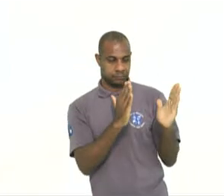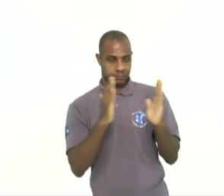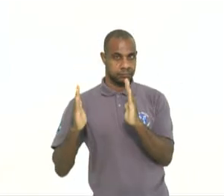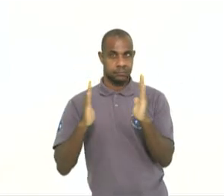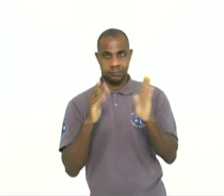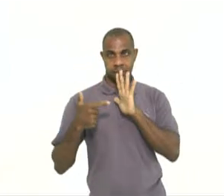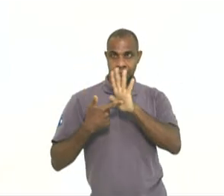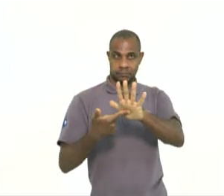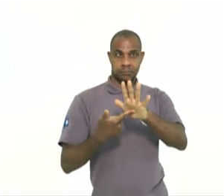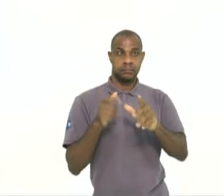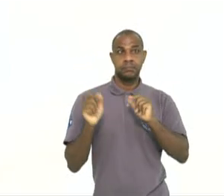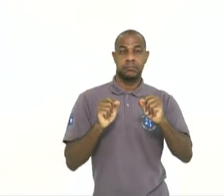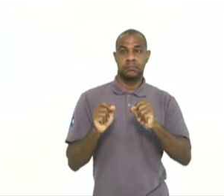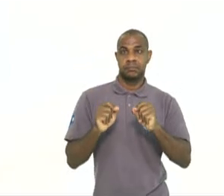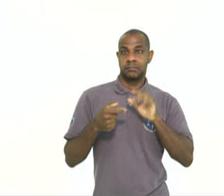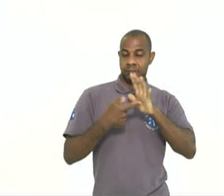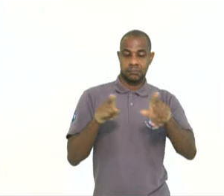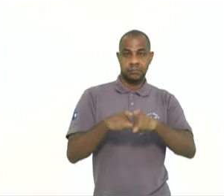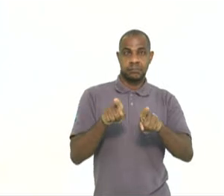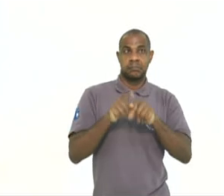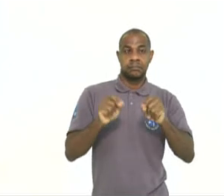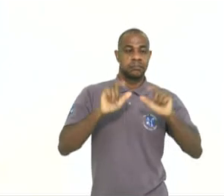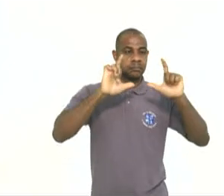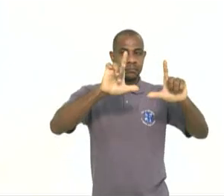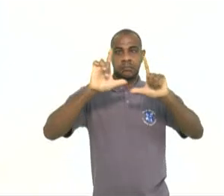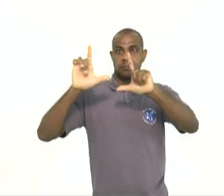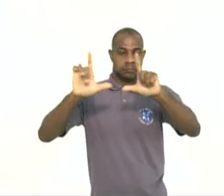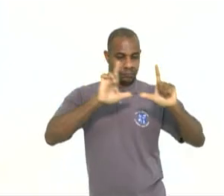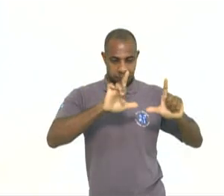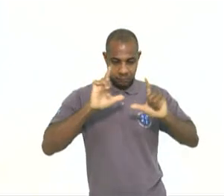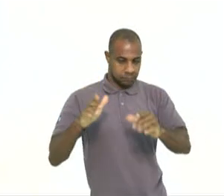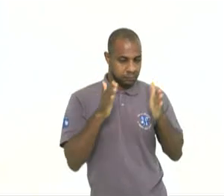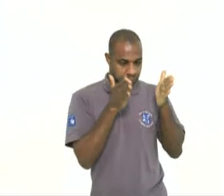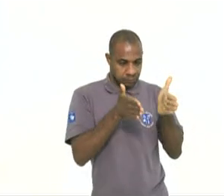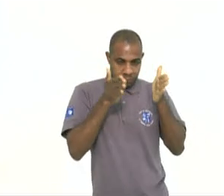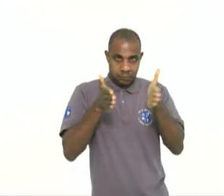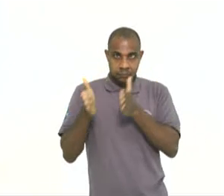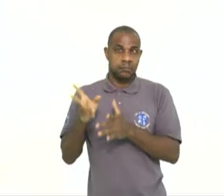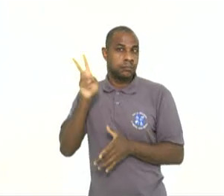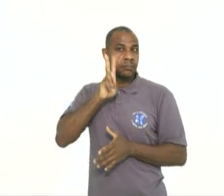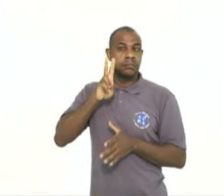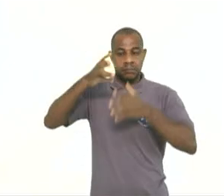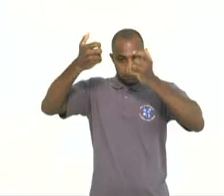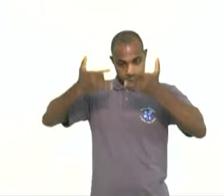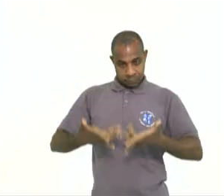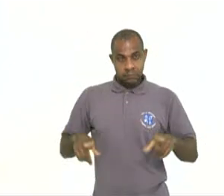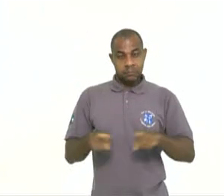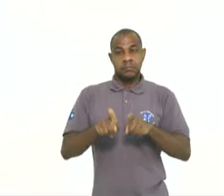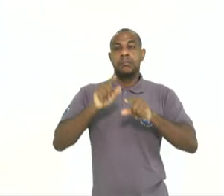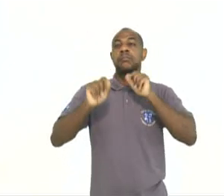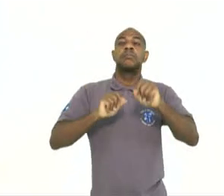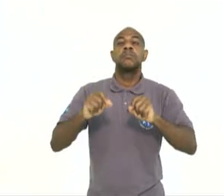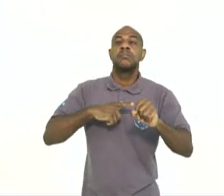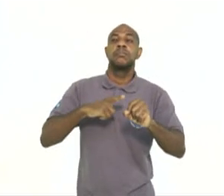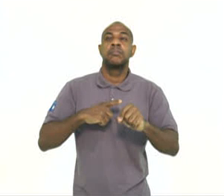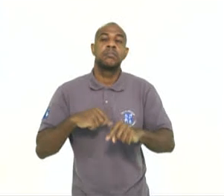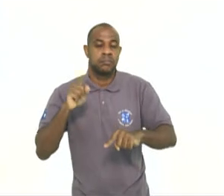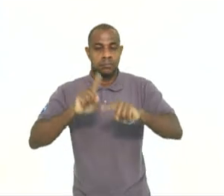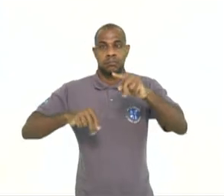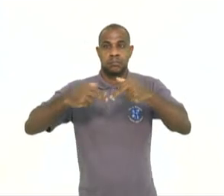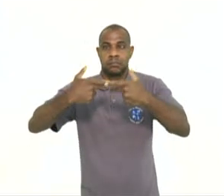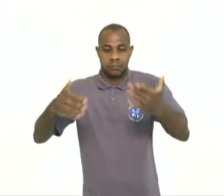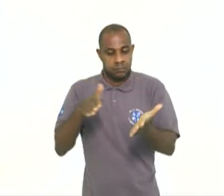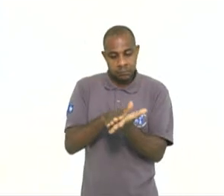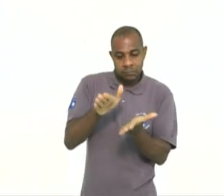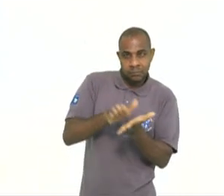cena as imagens expostas através dos quadros passo a passo explica uma história com assistência dos recursos